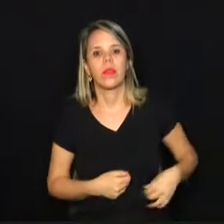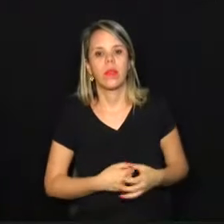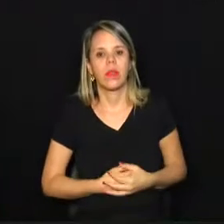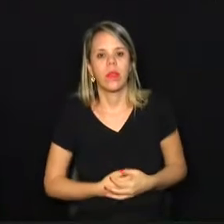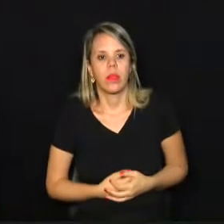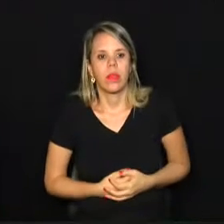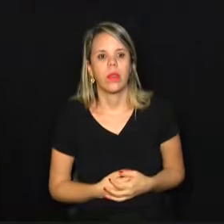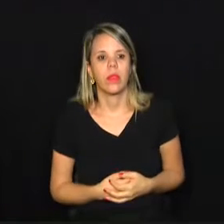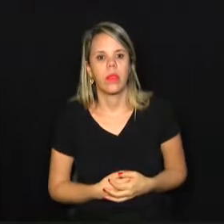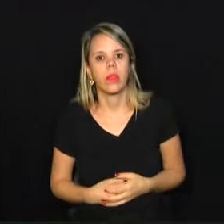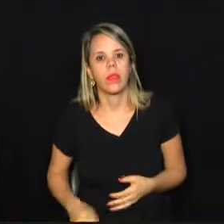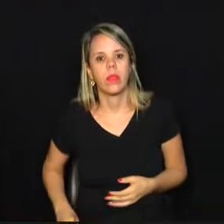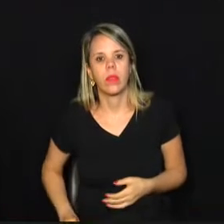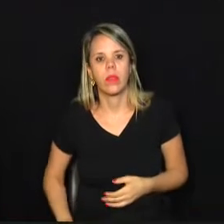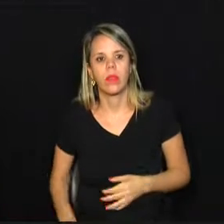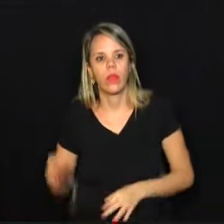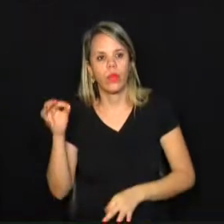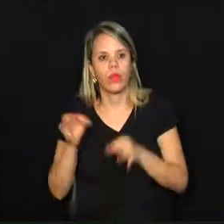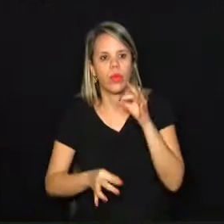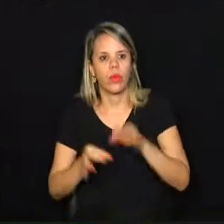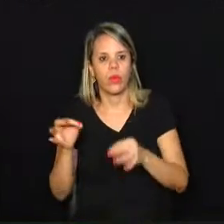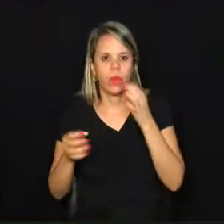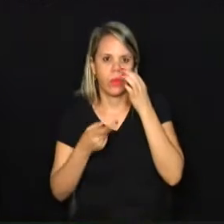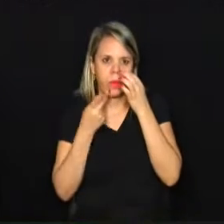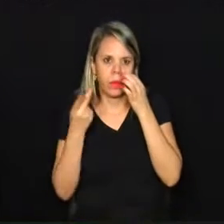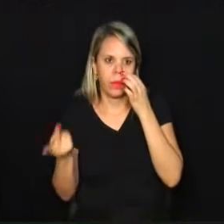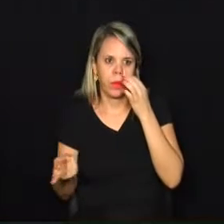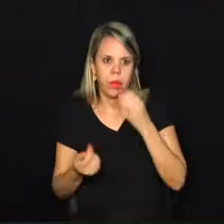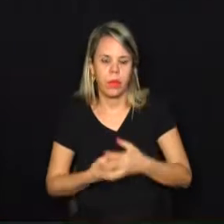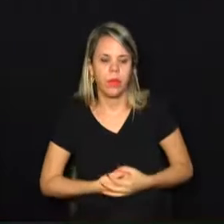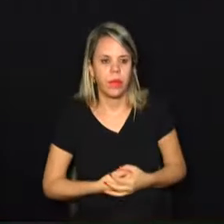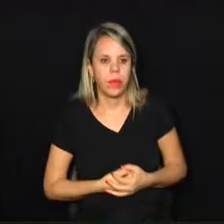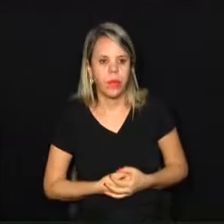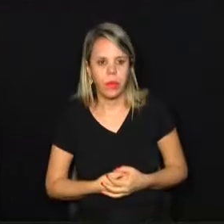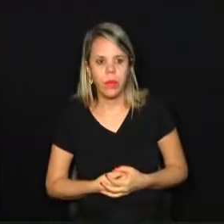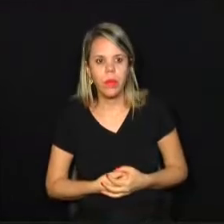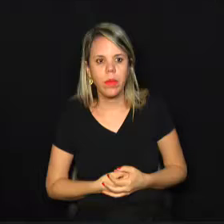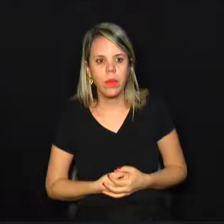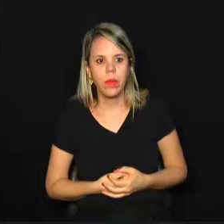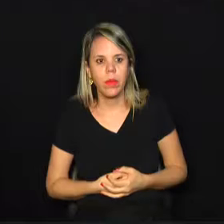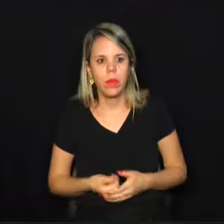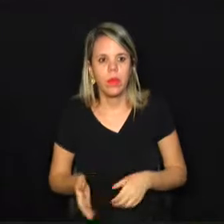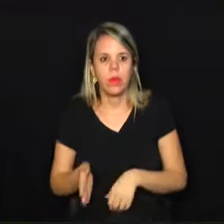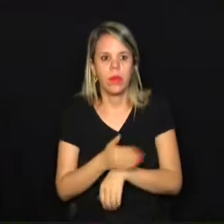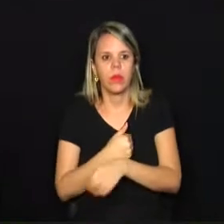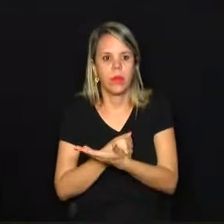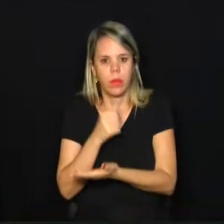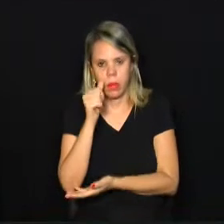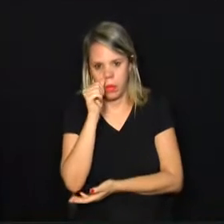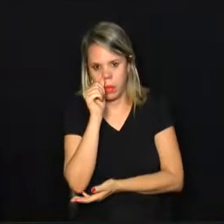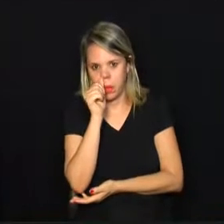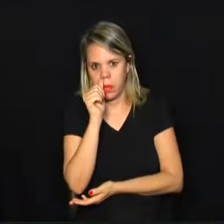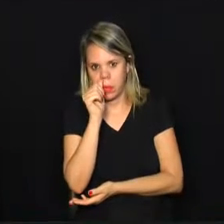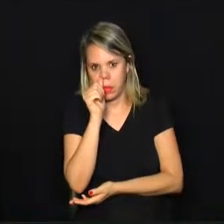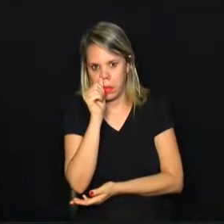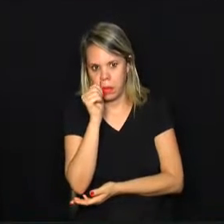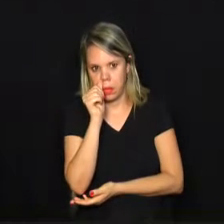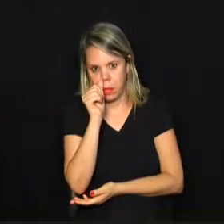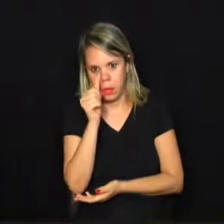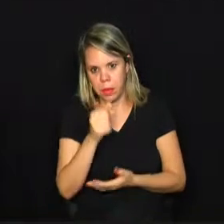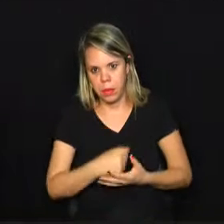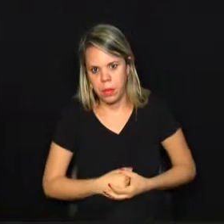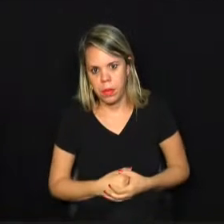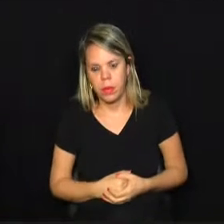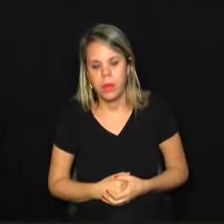A decisão judicial, deixa eu ver se eu desloco um pouquinho o meu aqui, tá bom. Volta um pouquinho anterior, por favor. Não, é isso.